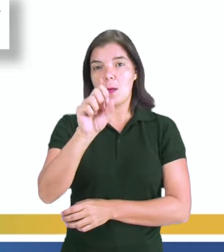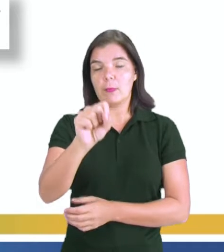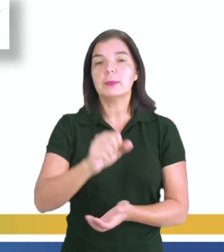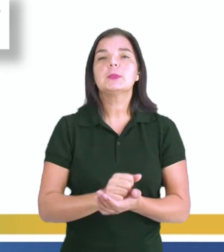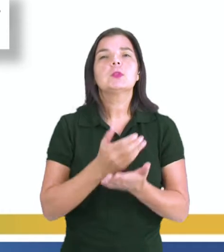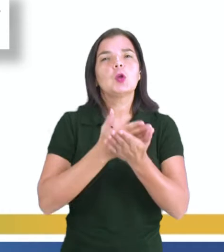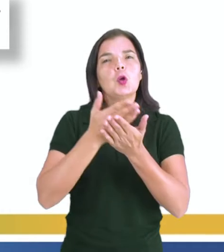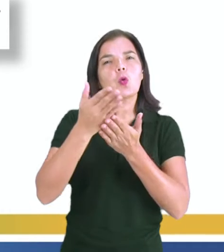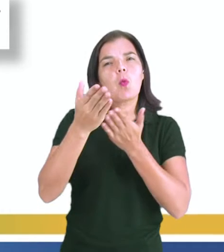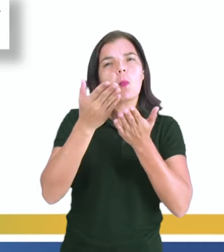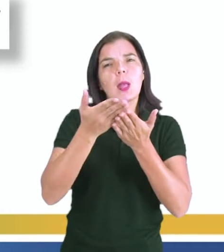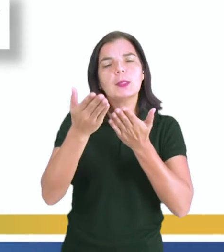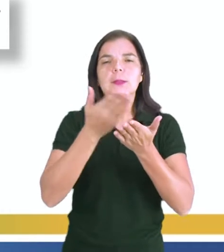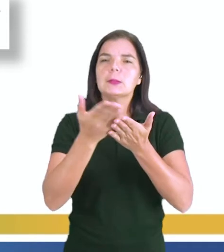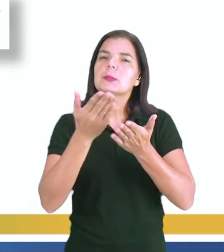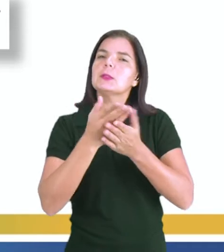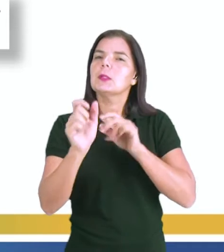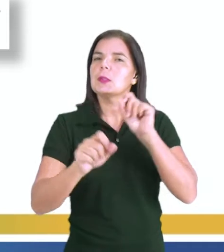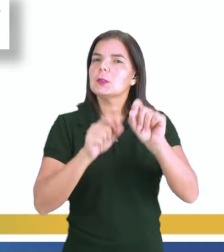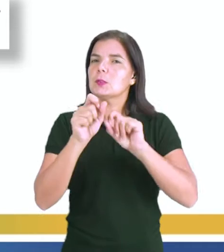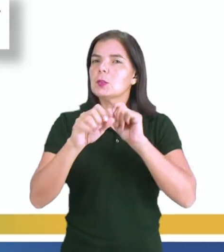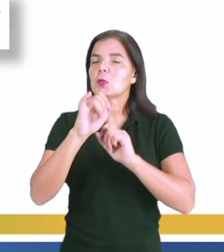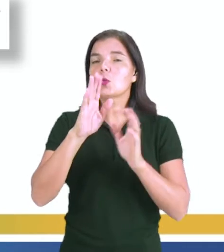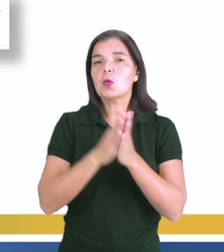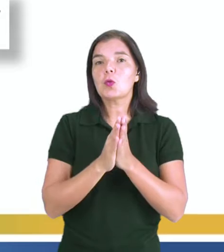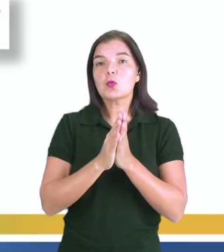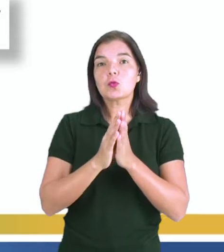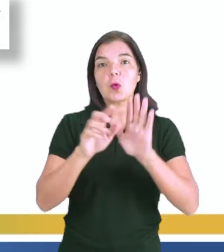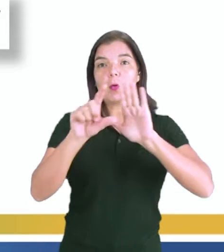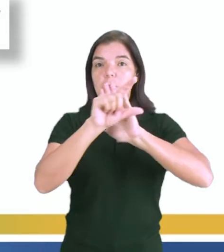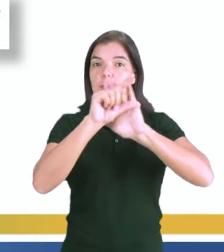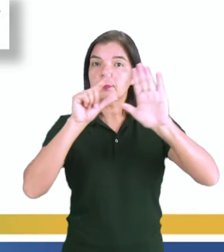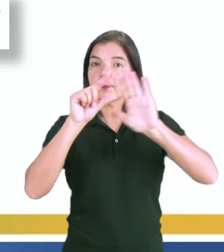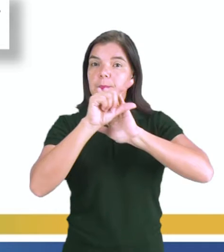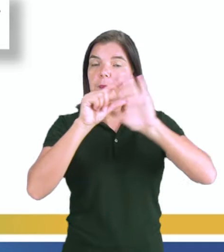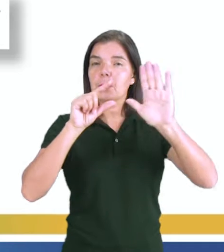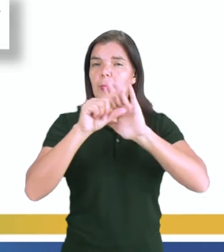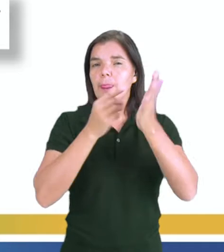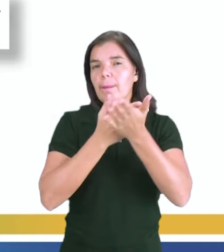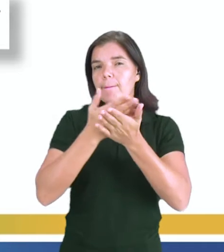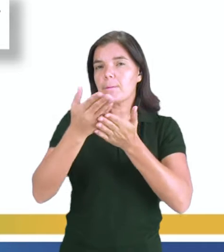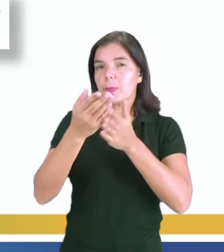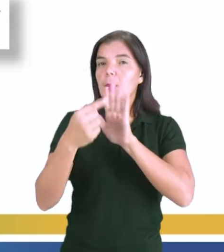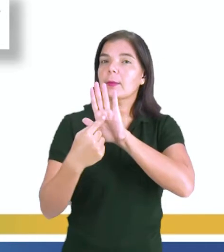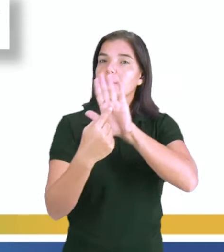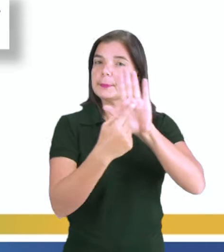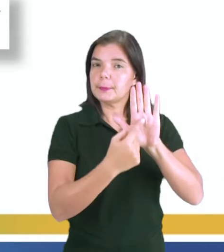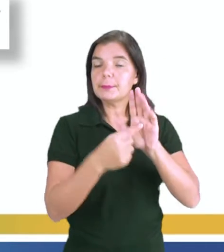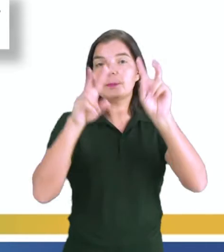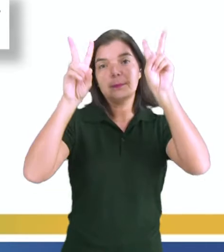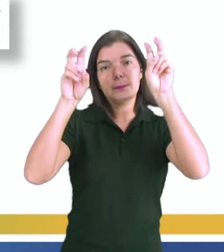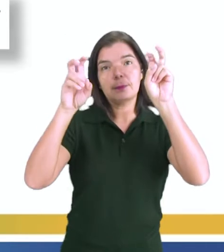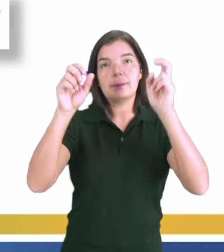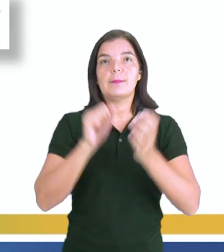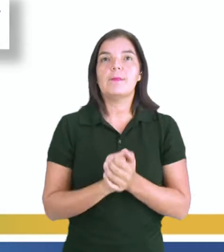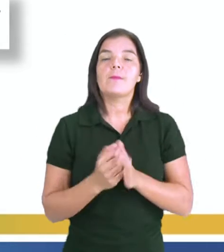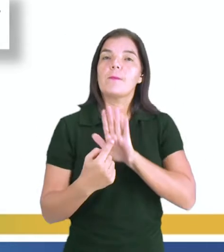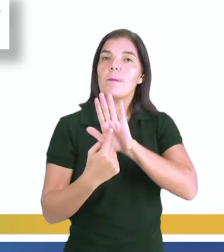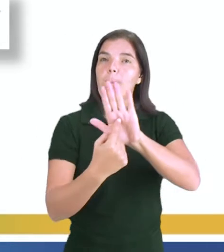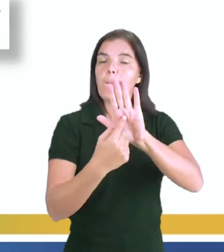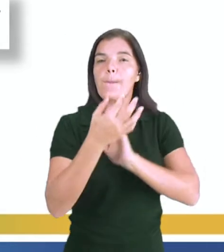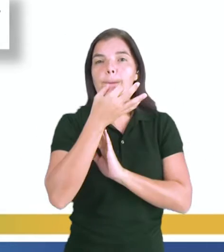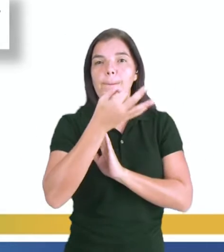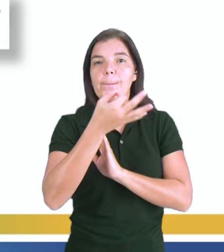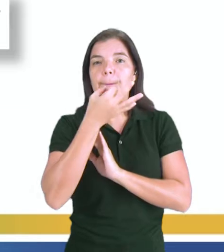Ele começa na introdução, né? A introdução geralmente é feita nos parágrafos iniciais e costuma apresentar o assunto abordado. Apresenta o ponto